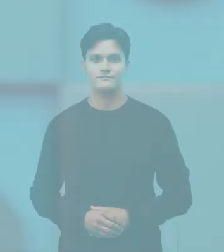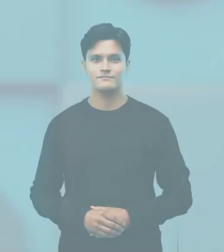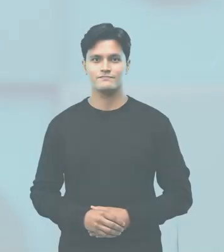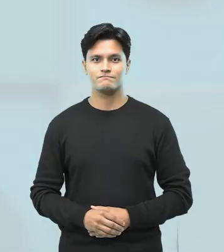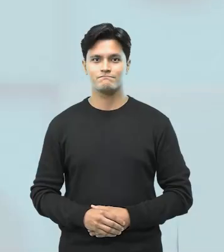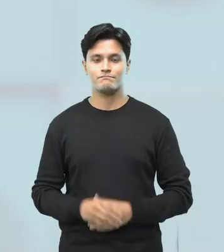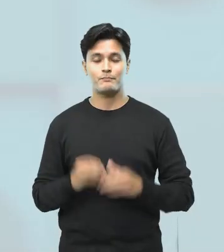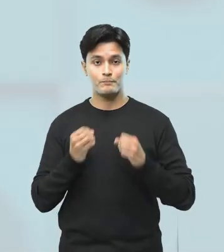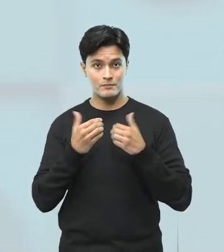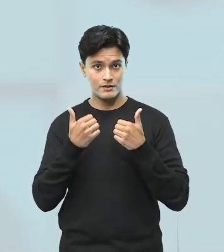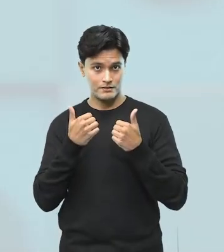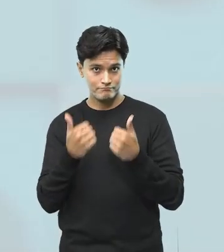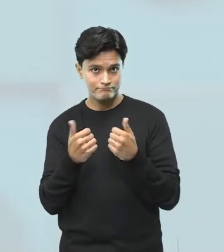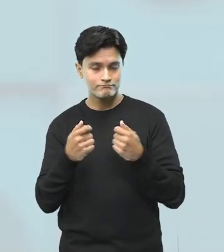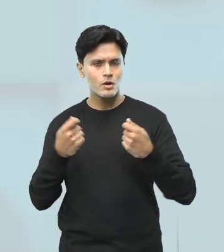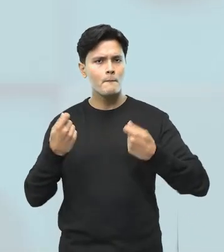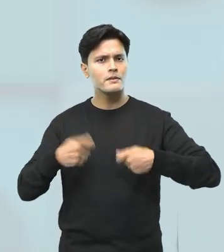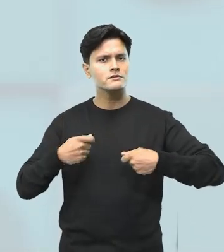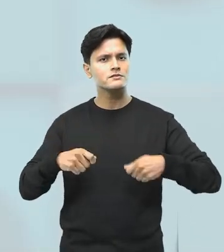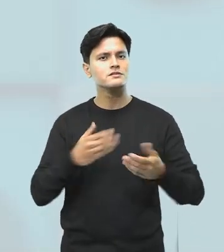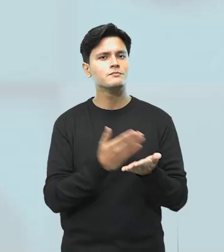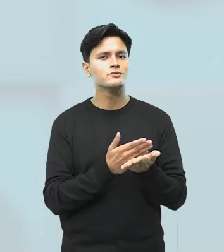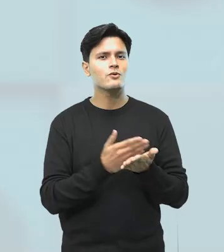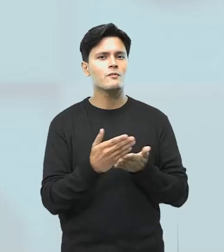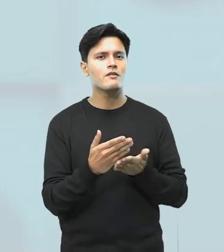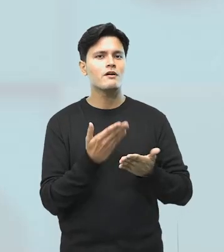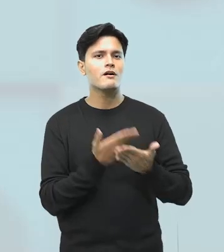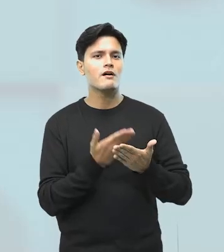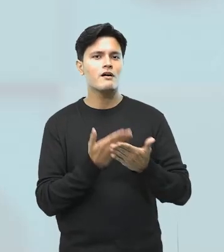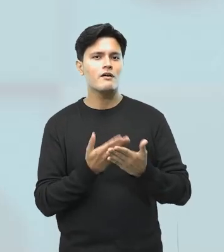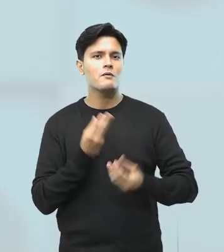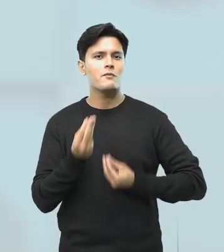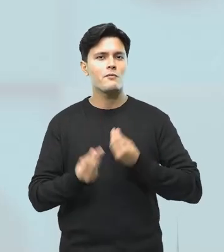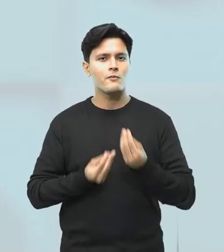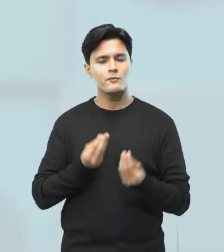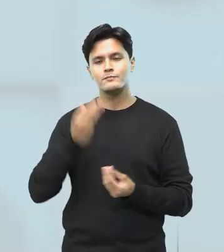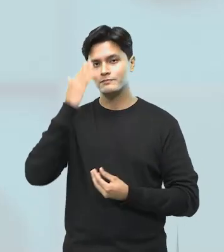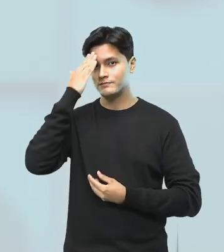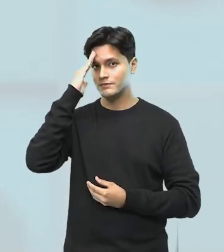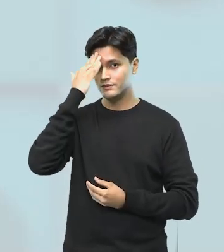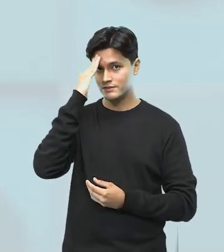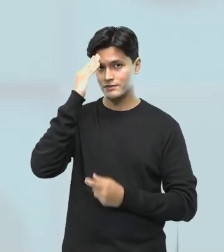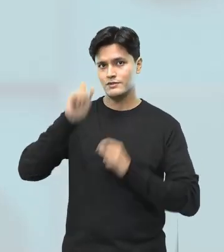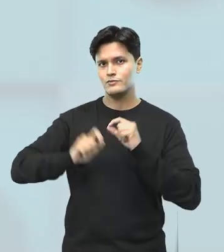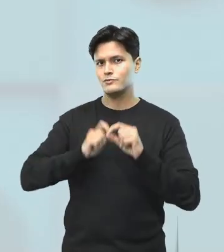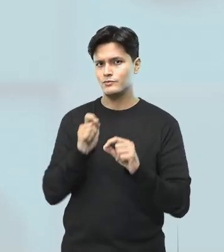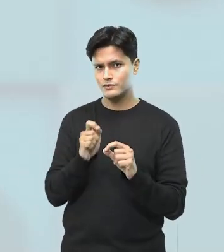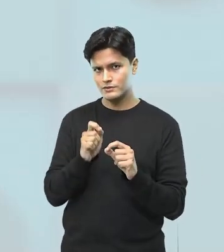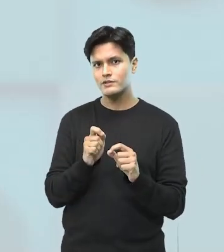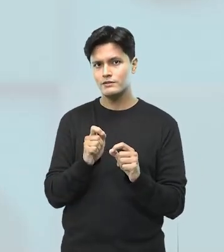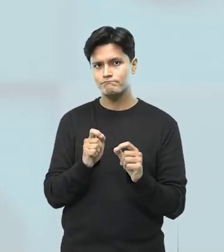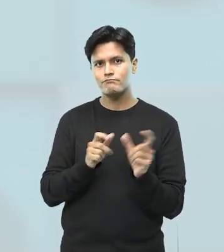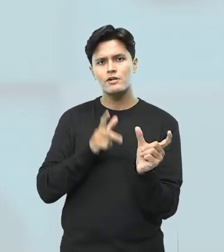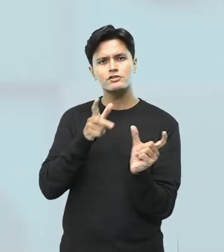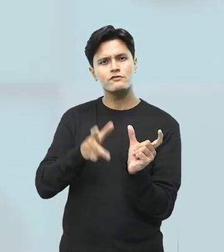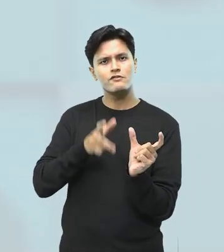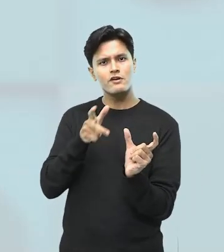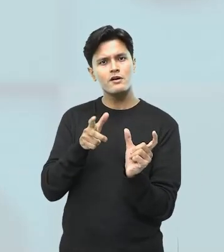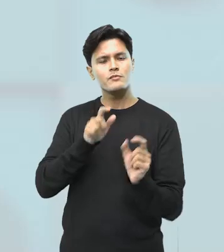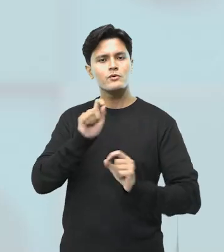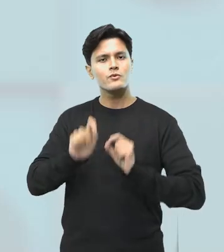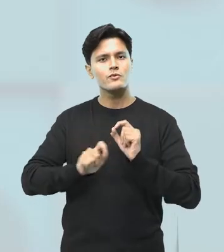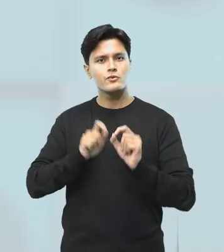Muito bem, nós precisamos começar, a nossa aula entendendo o que é um advérbio, qual é a